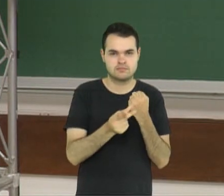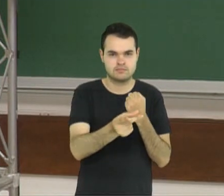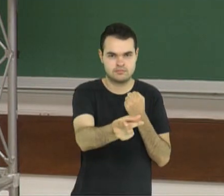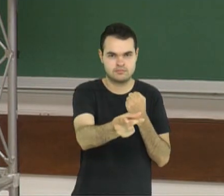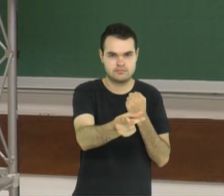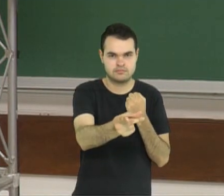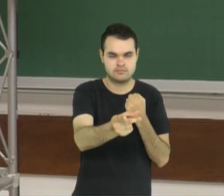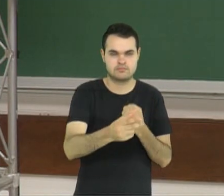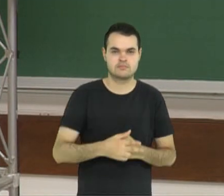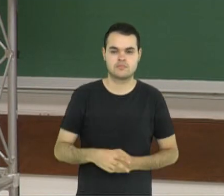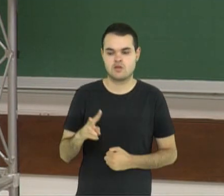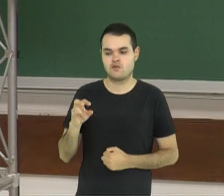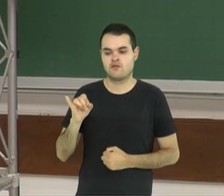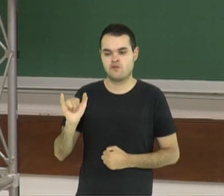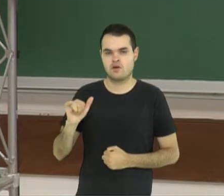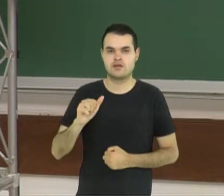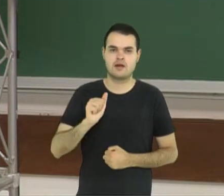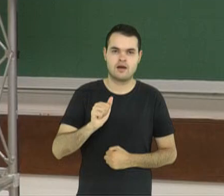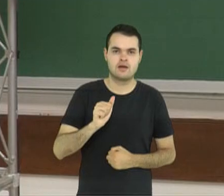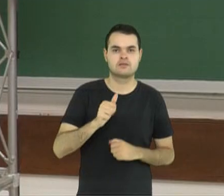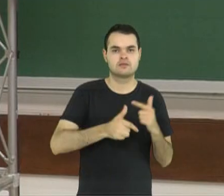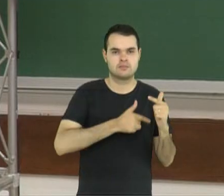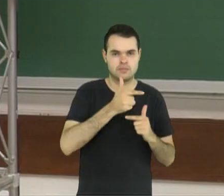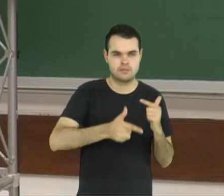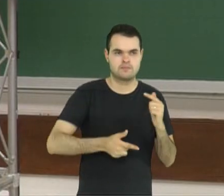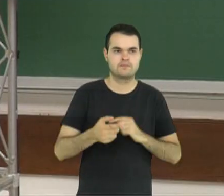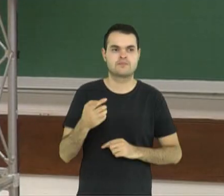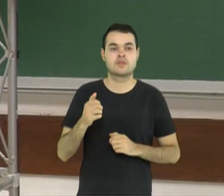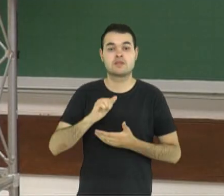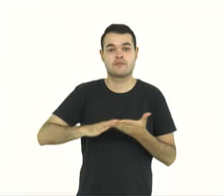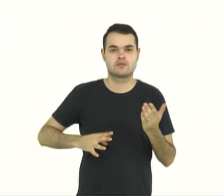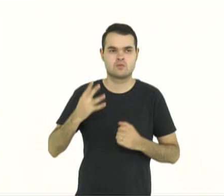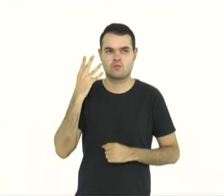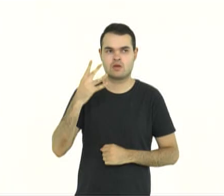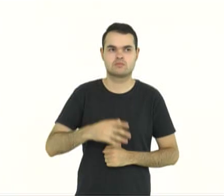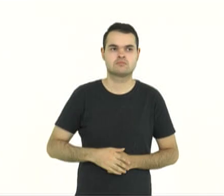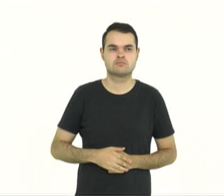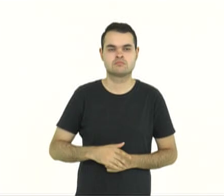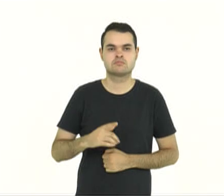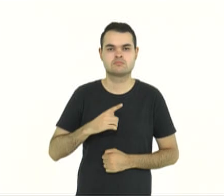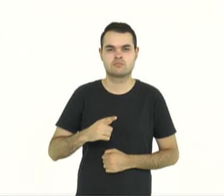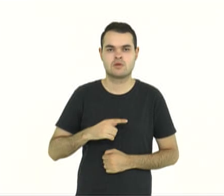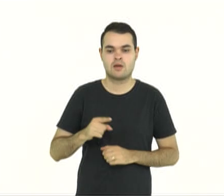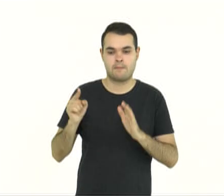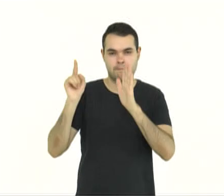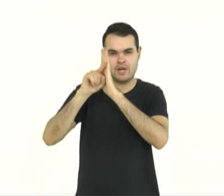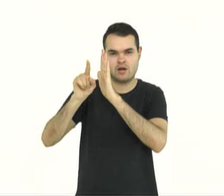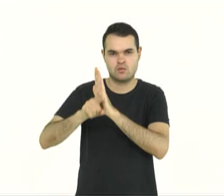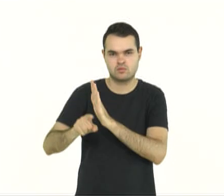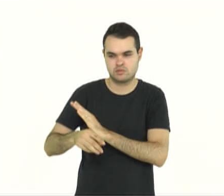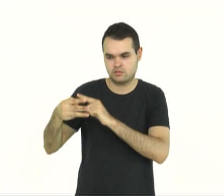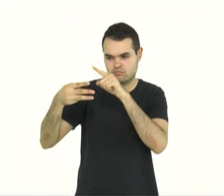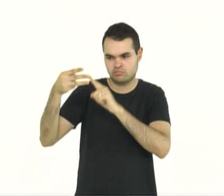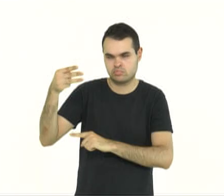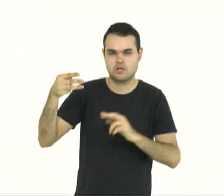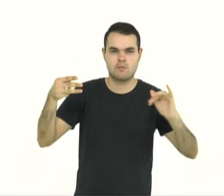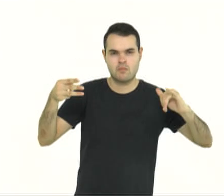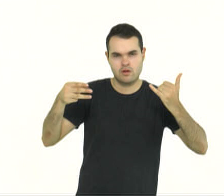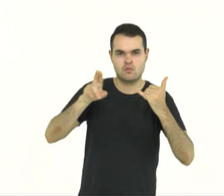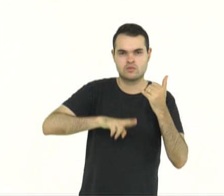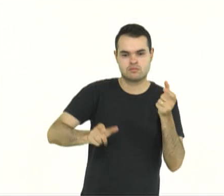vou a trabalhar. Atividade 4. Contesta as perguntas utilizando as